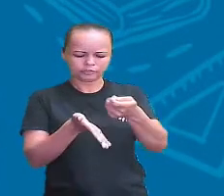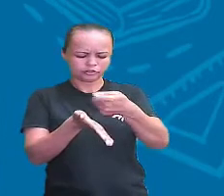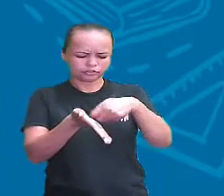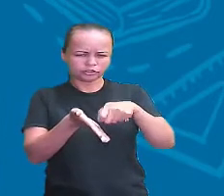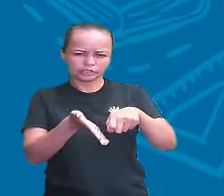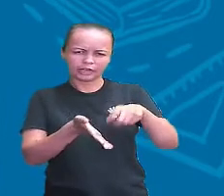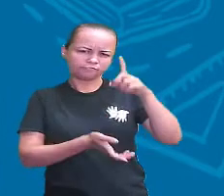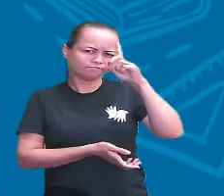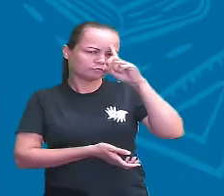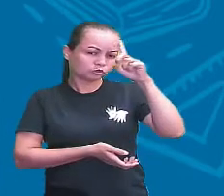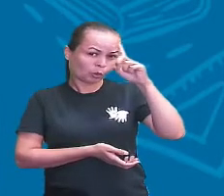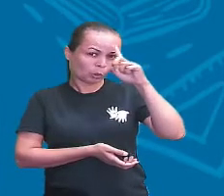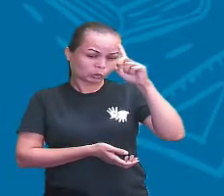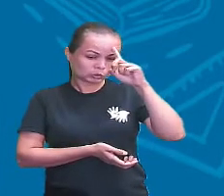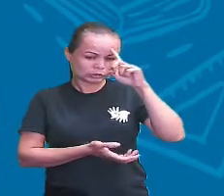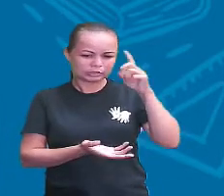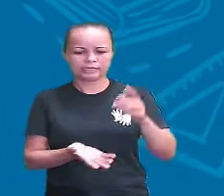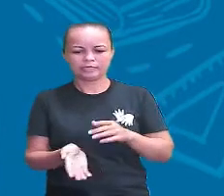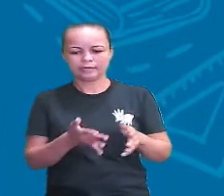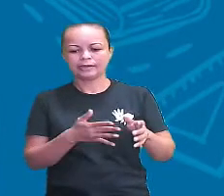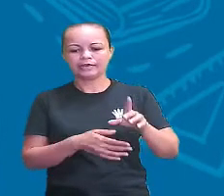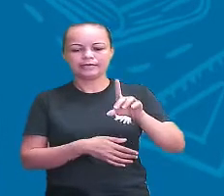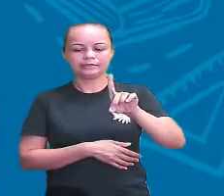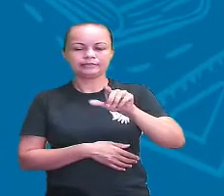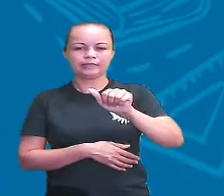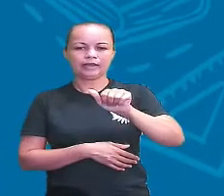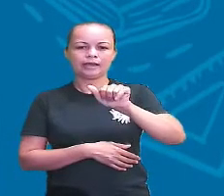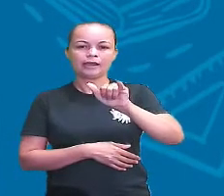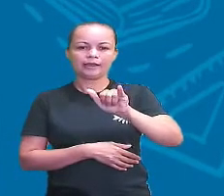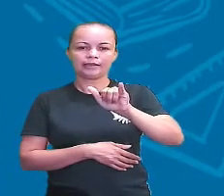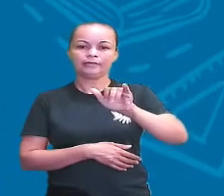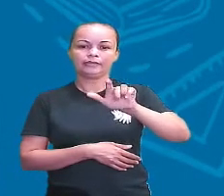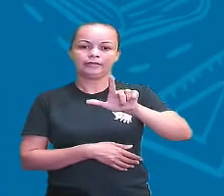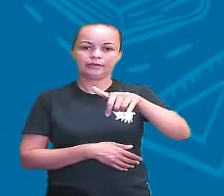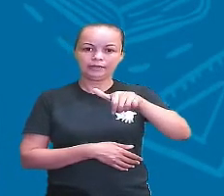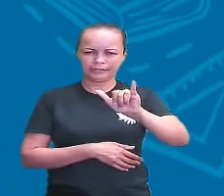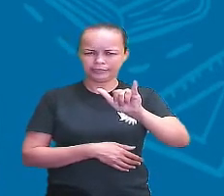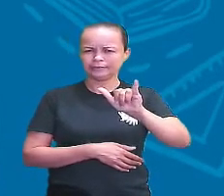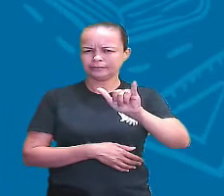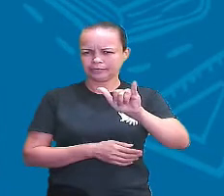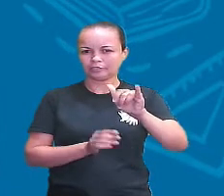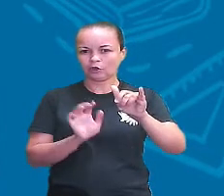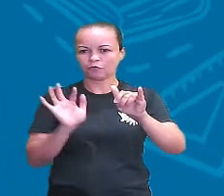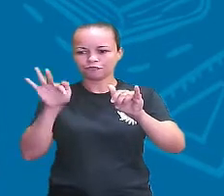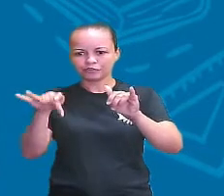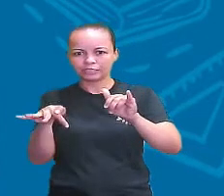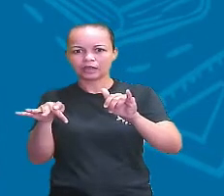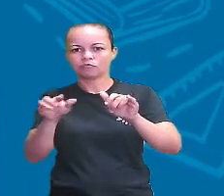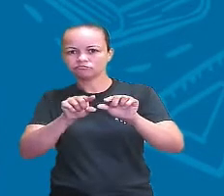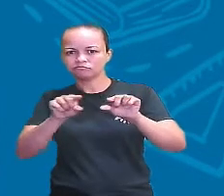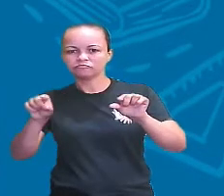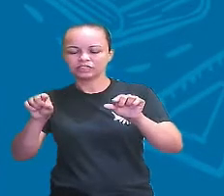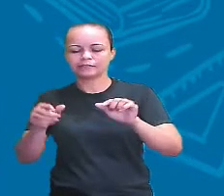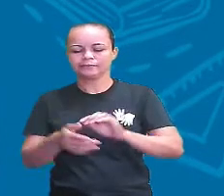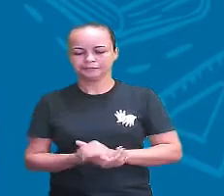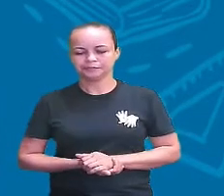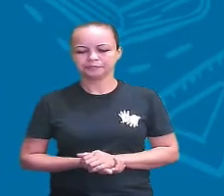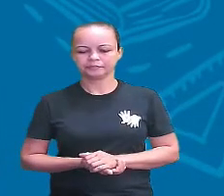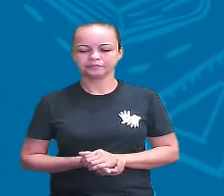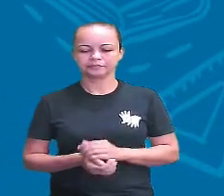Então, daily quer dizer diariamente, tá? Um advérbio aí, finalzinho da frase. Lara takes